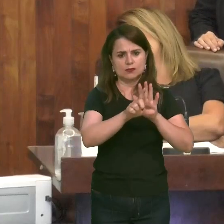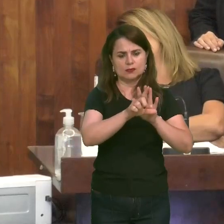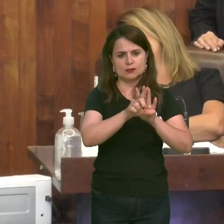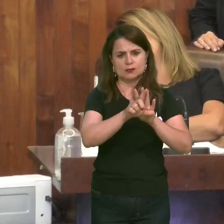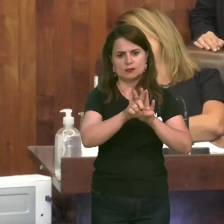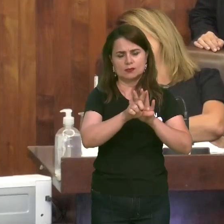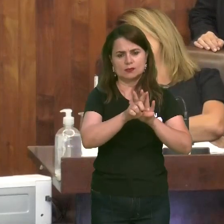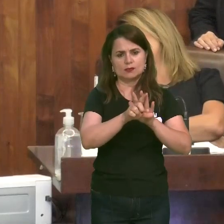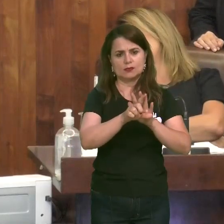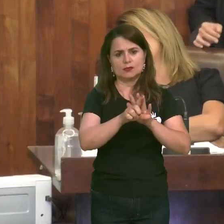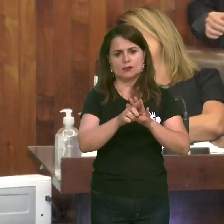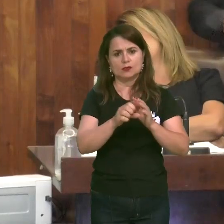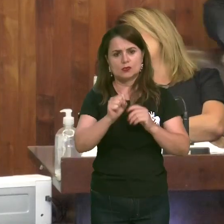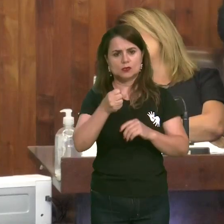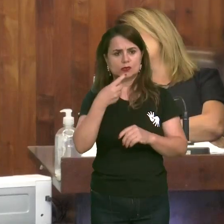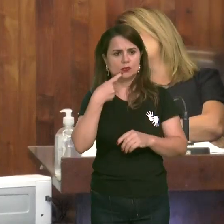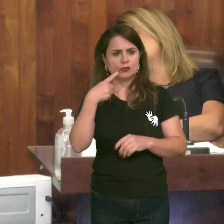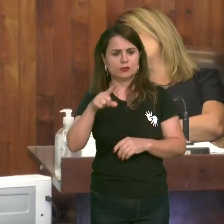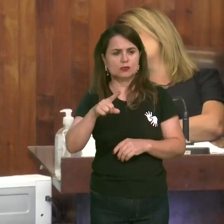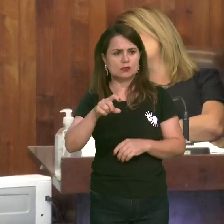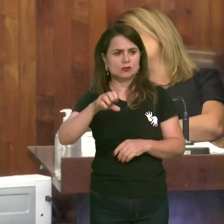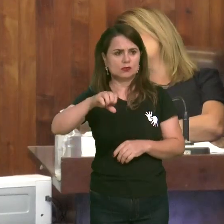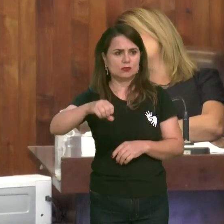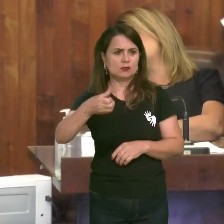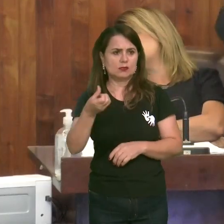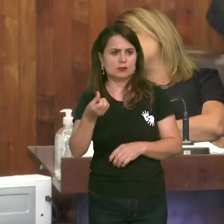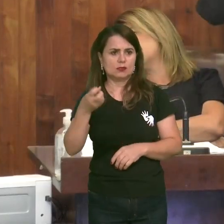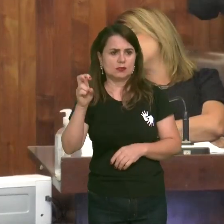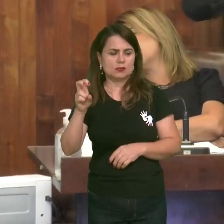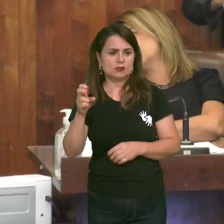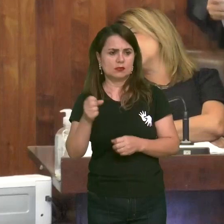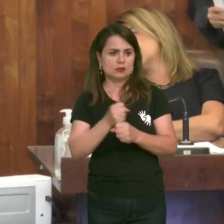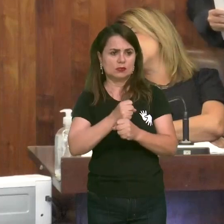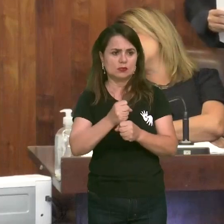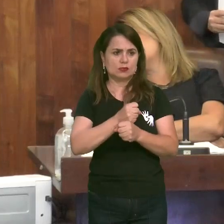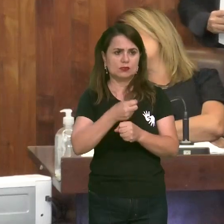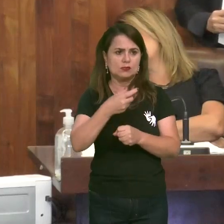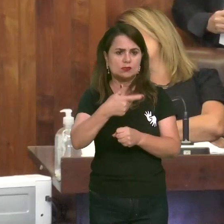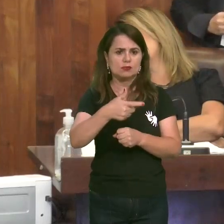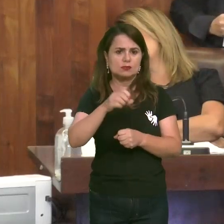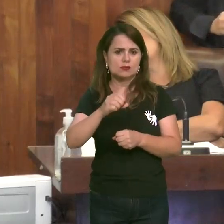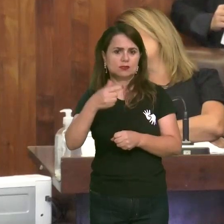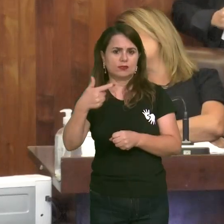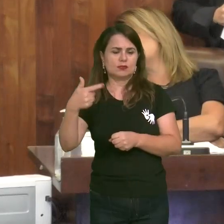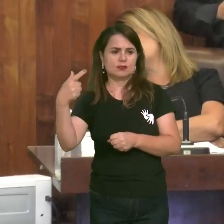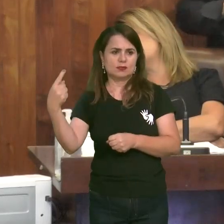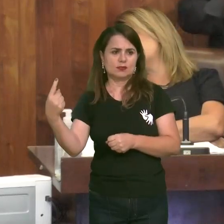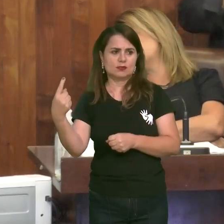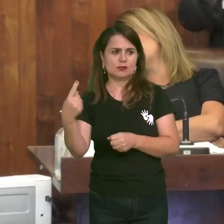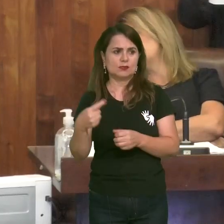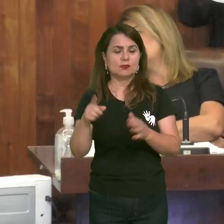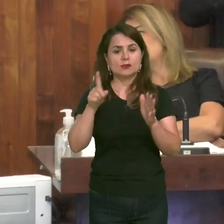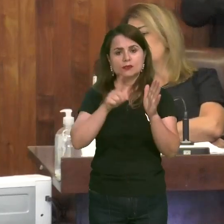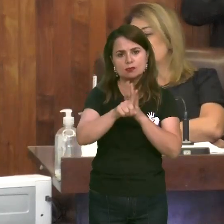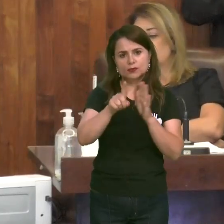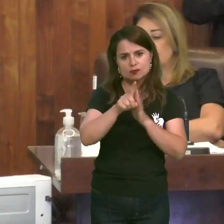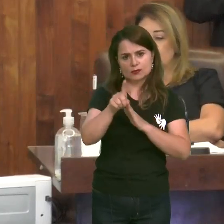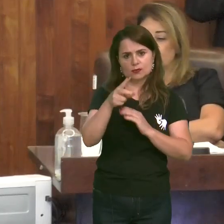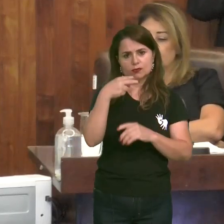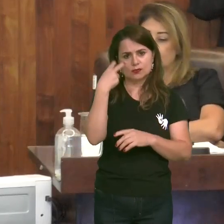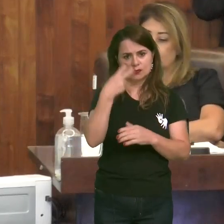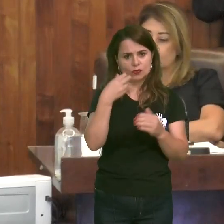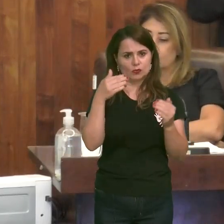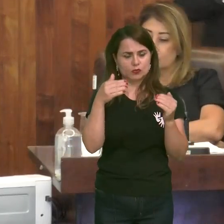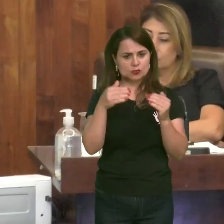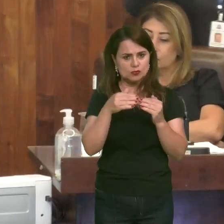de número 8.795 2021 mencionado projeto constituído por dois artigos os vereadores que são favoráveis da